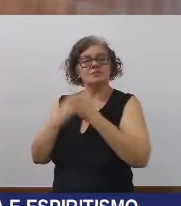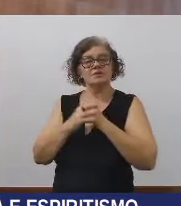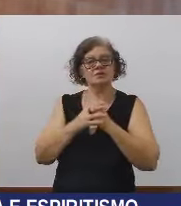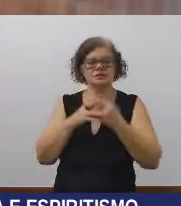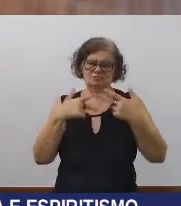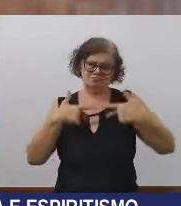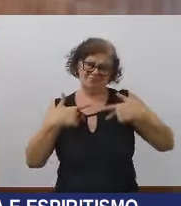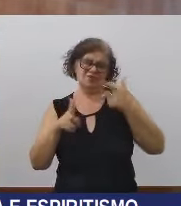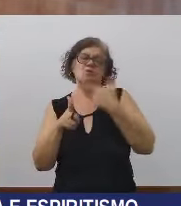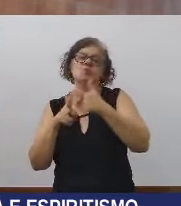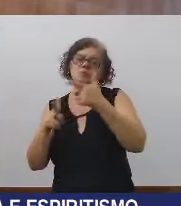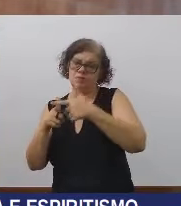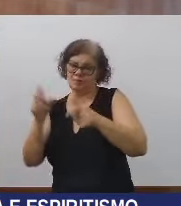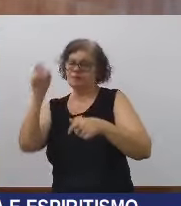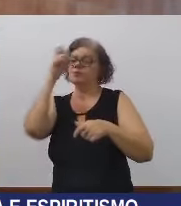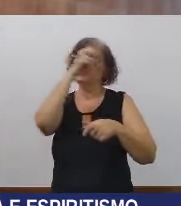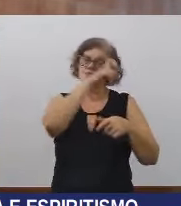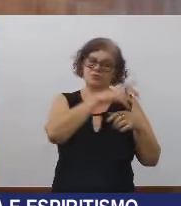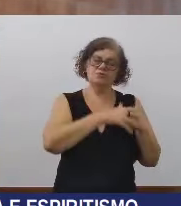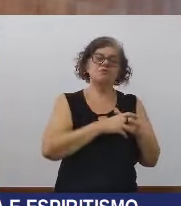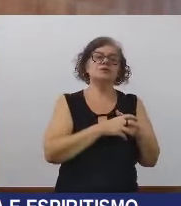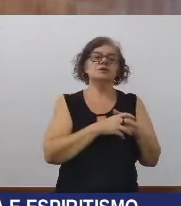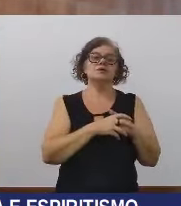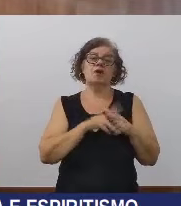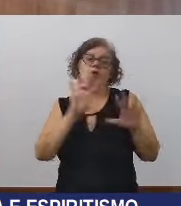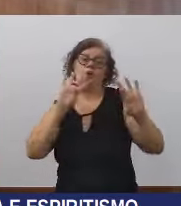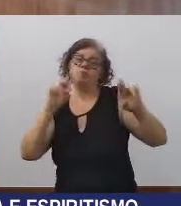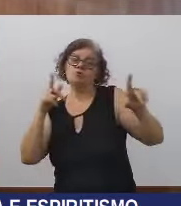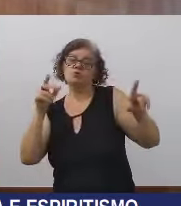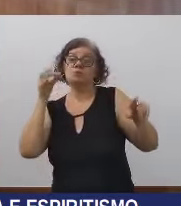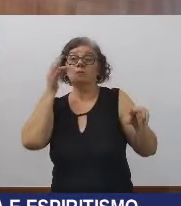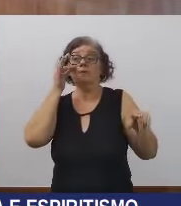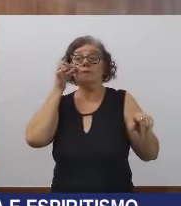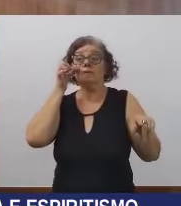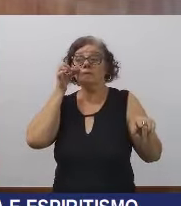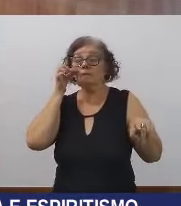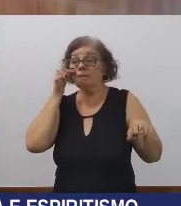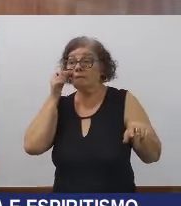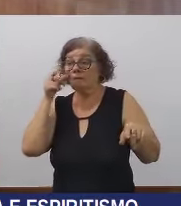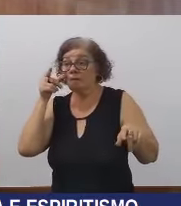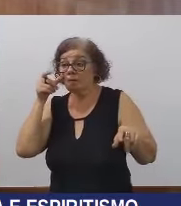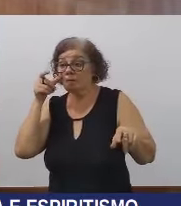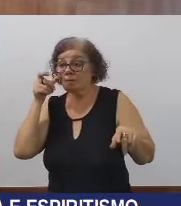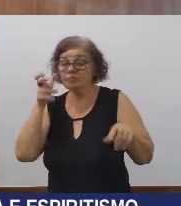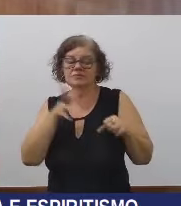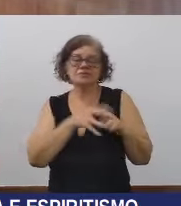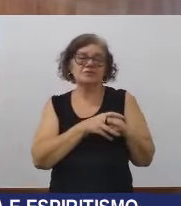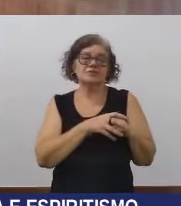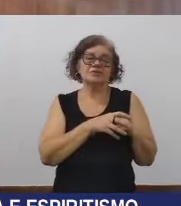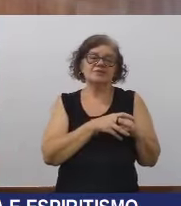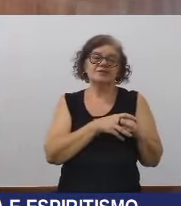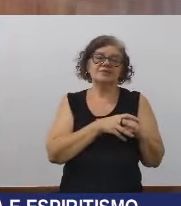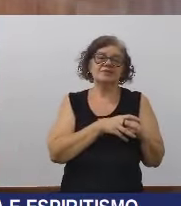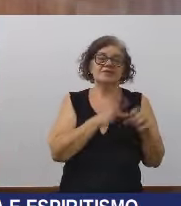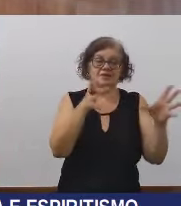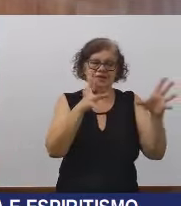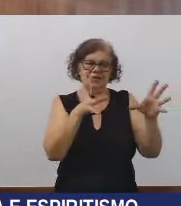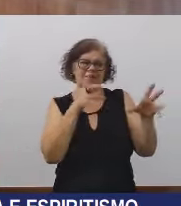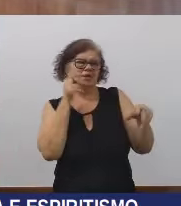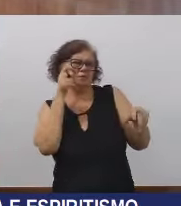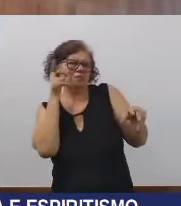na maioria por problemas, né, por dificuldades, mas alguns vêm por curiosidade. Querem ver,